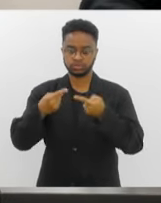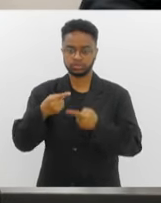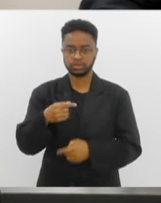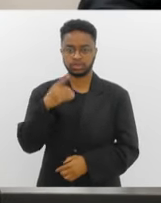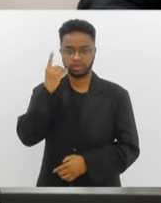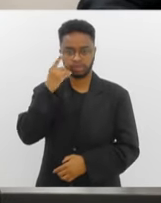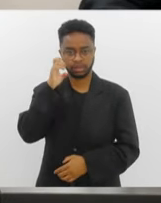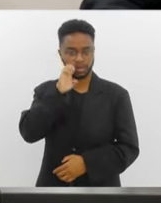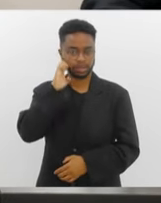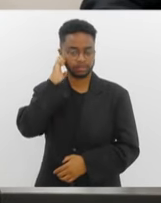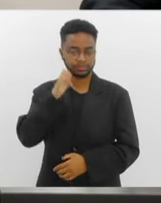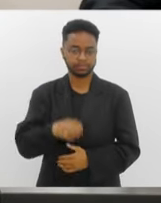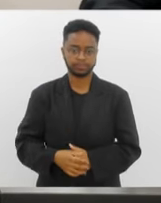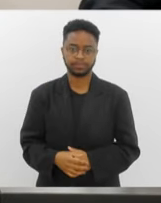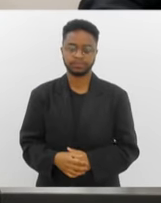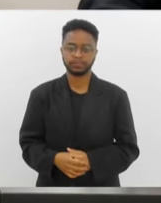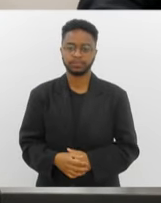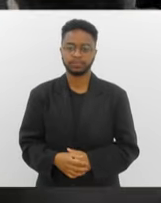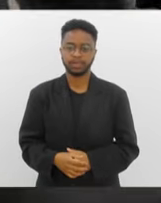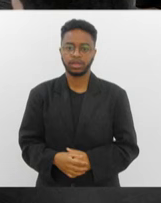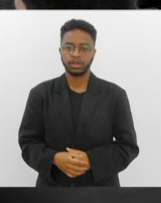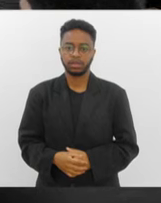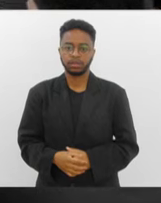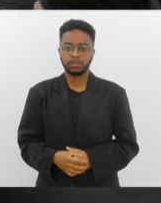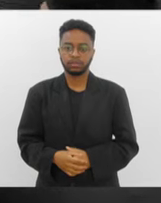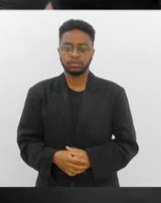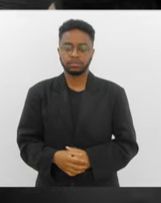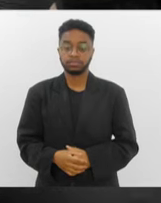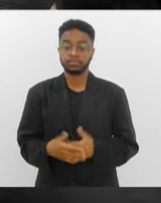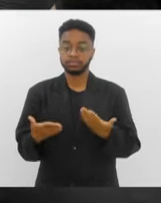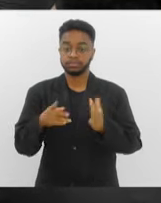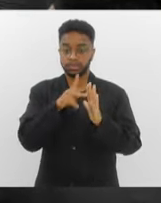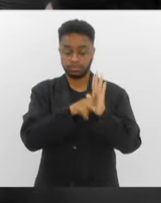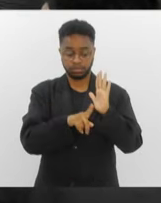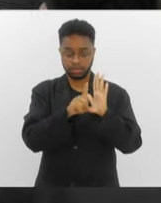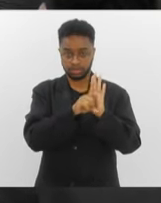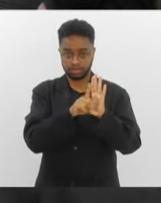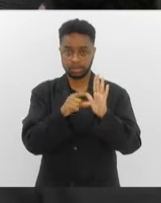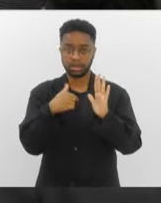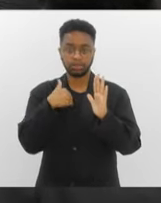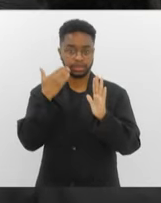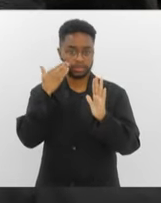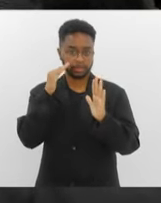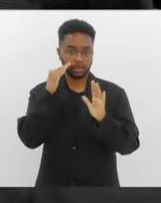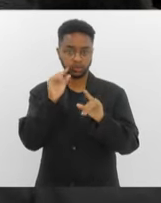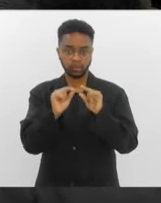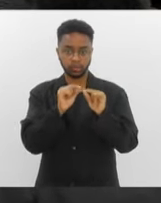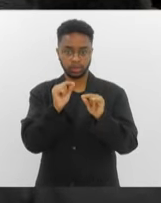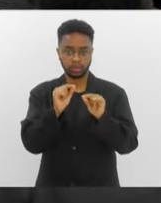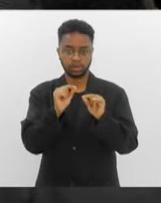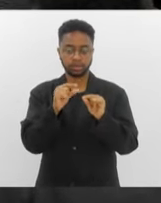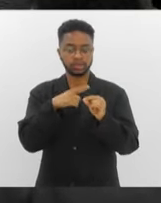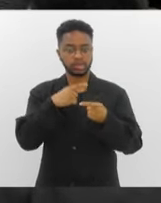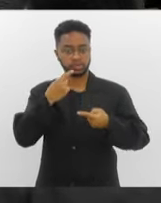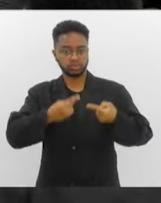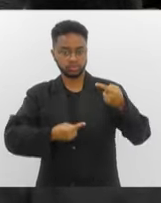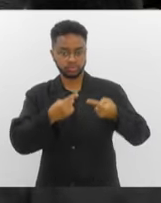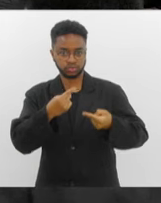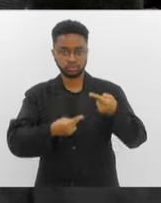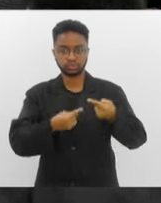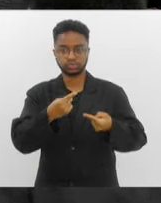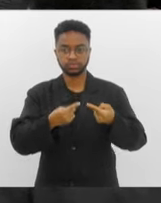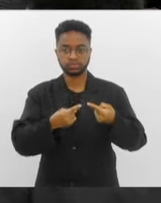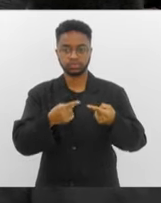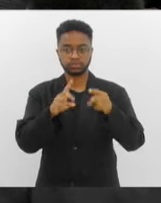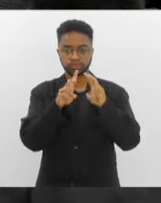Takimoto. Presidente, esse PL, entendo que está promovendo a exclusão de pessoas